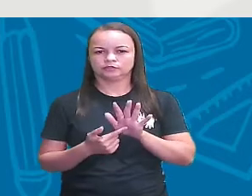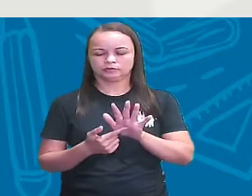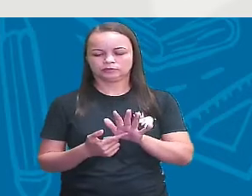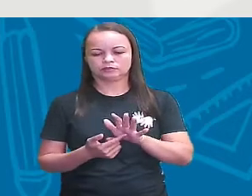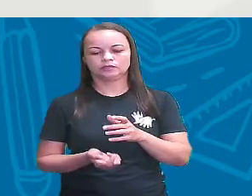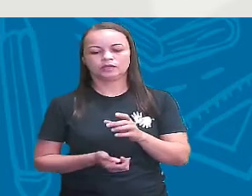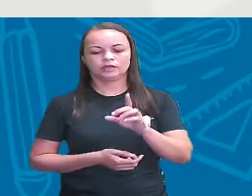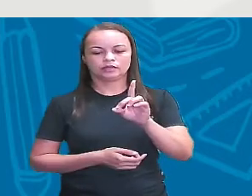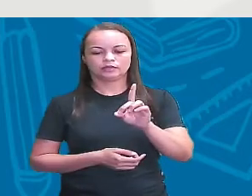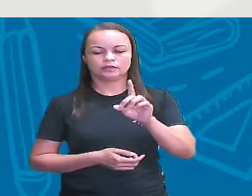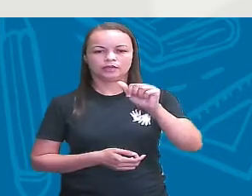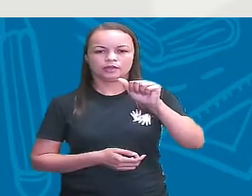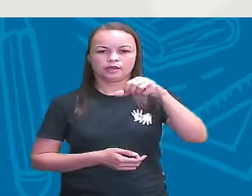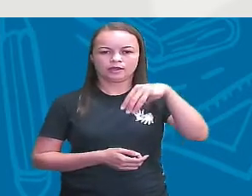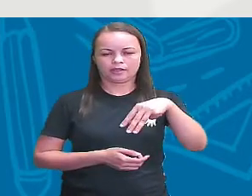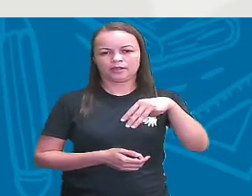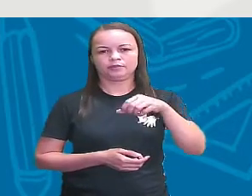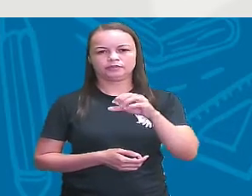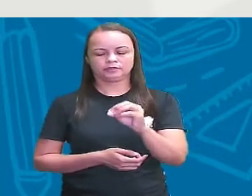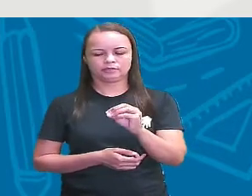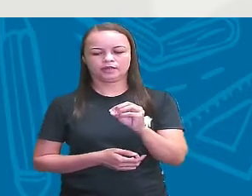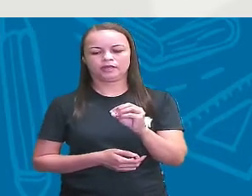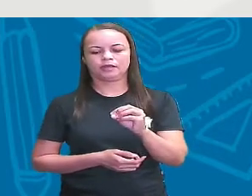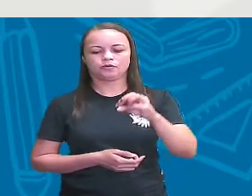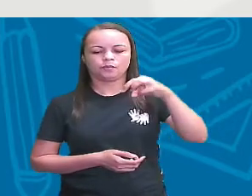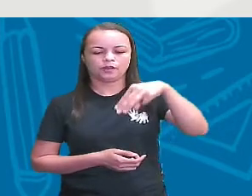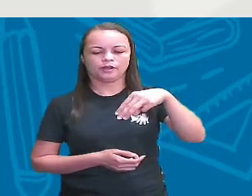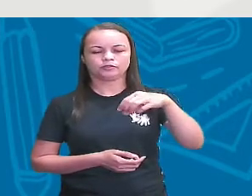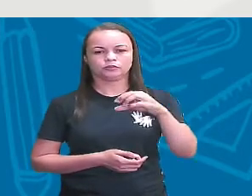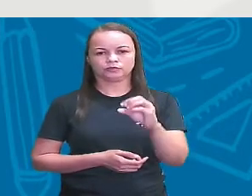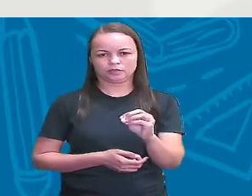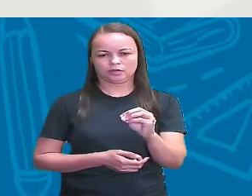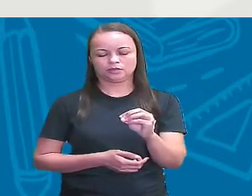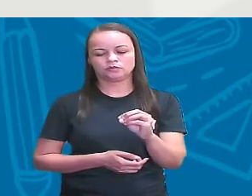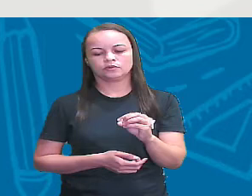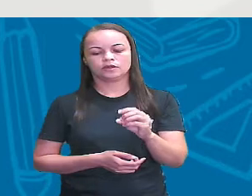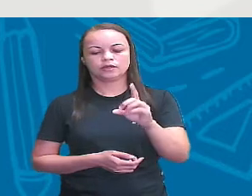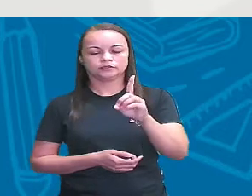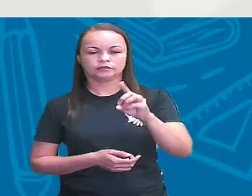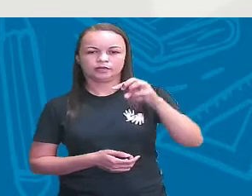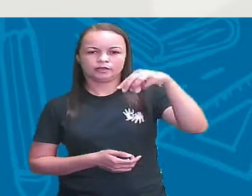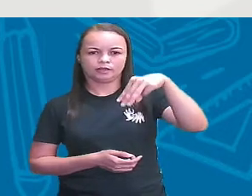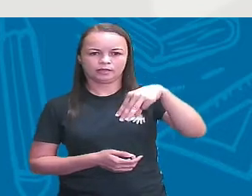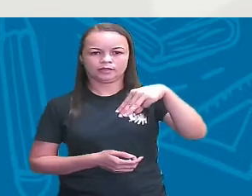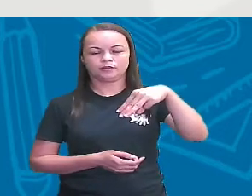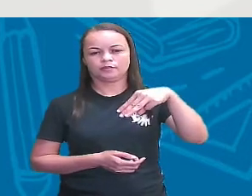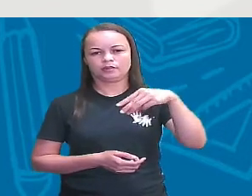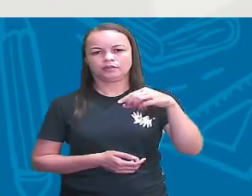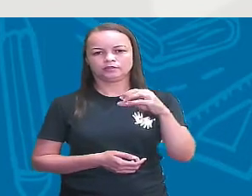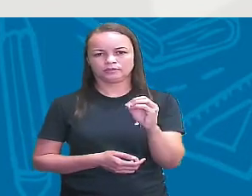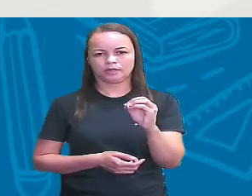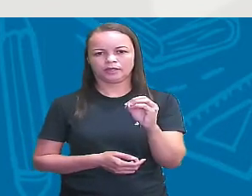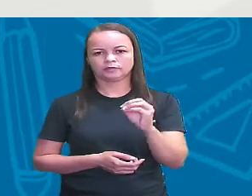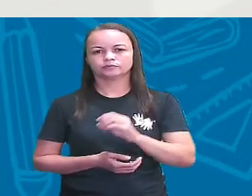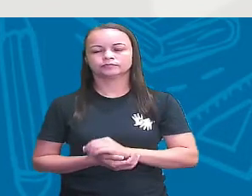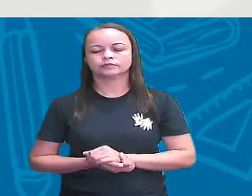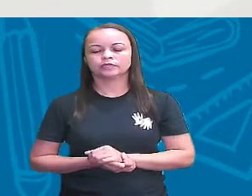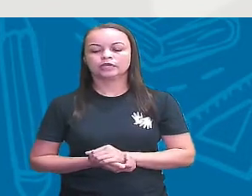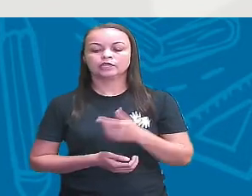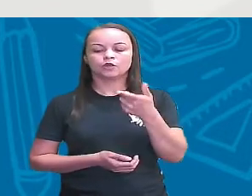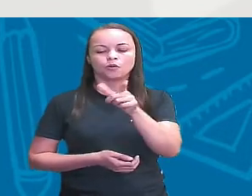em decâmetro, um outro zero em metro, outro zero em decímetro e outro